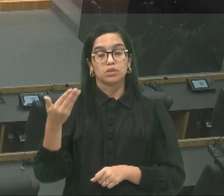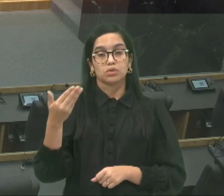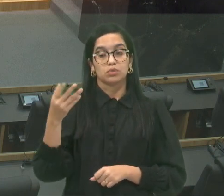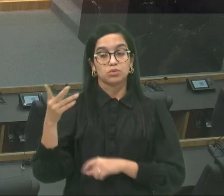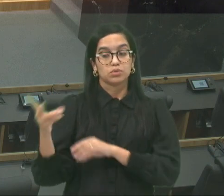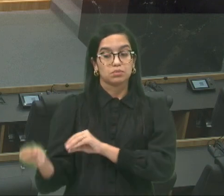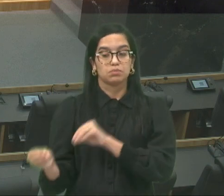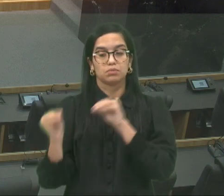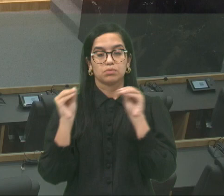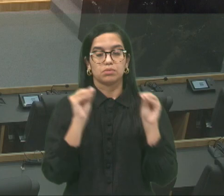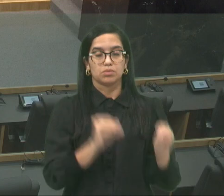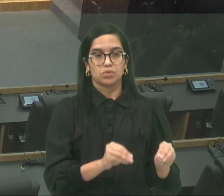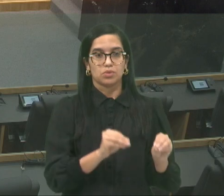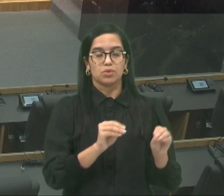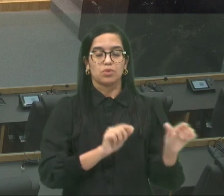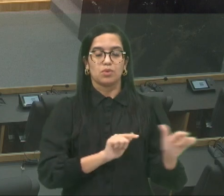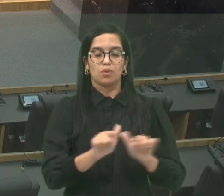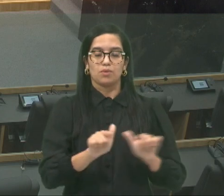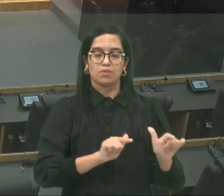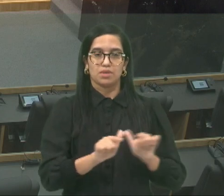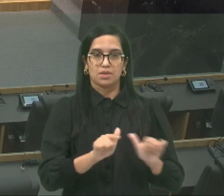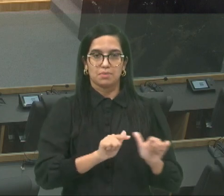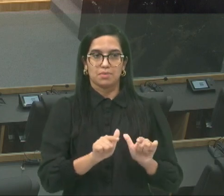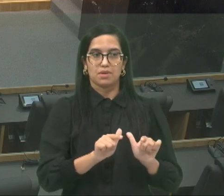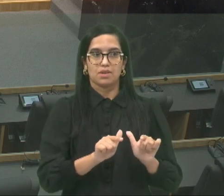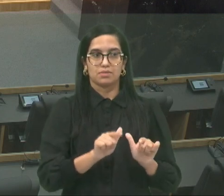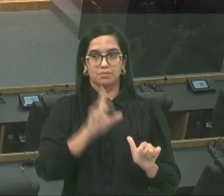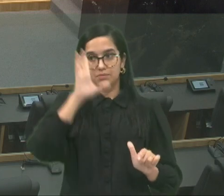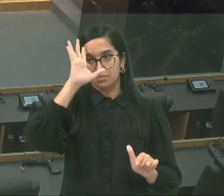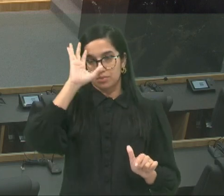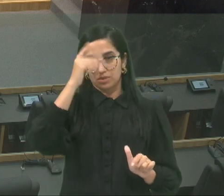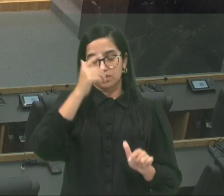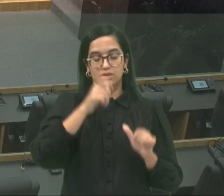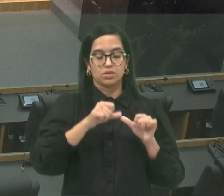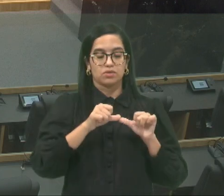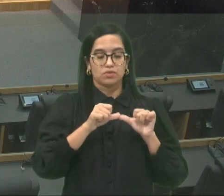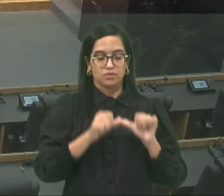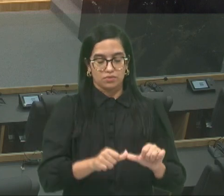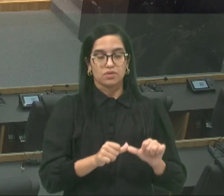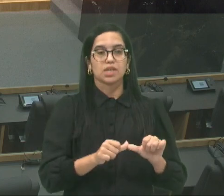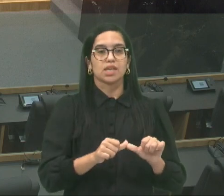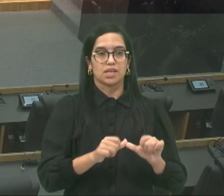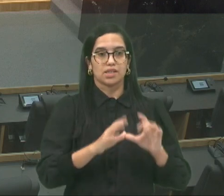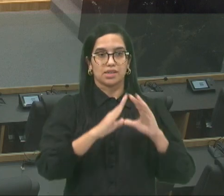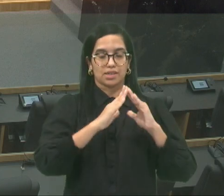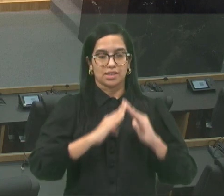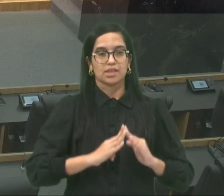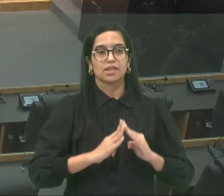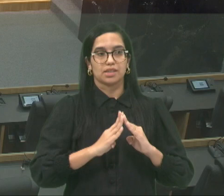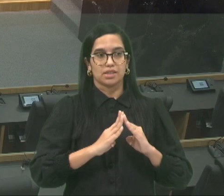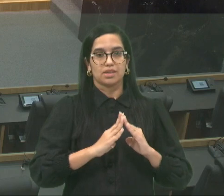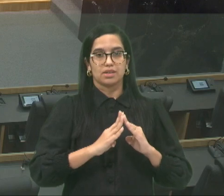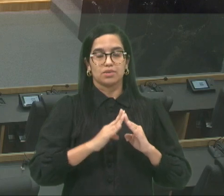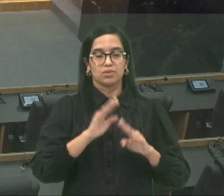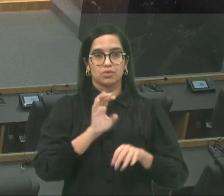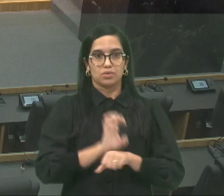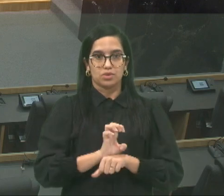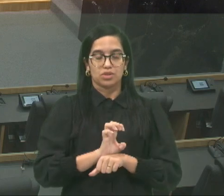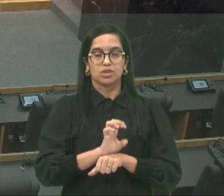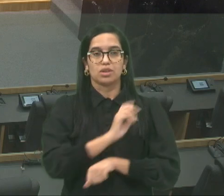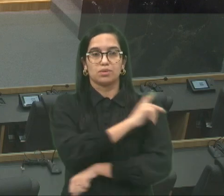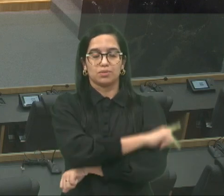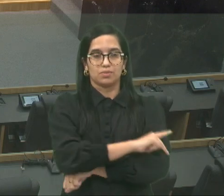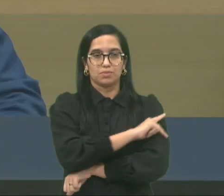trouxe ao trabalho e onde decidiu fixar sua residência no querido Estado do